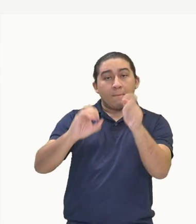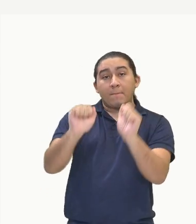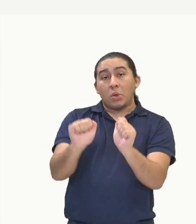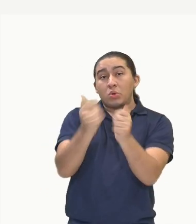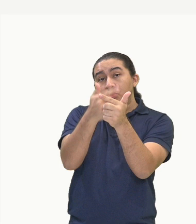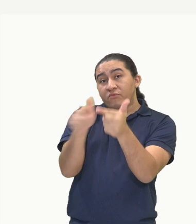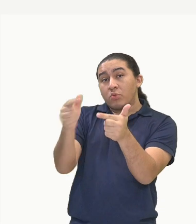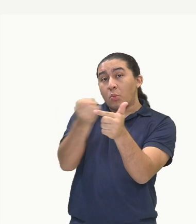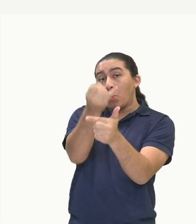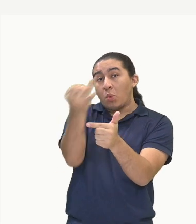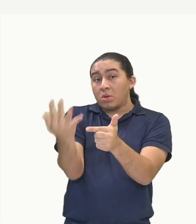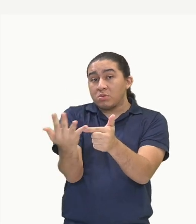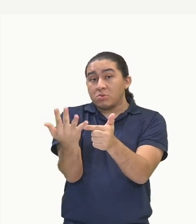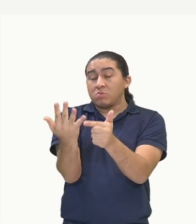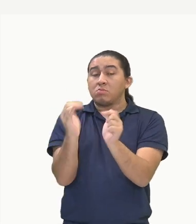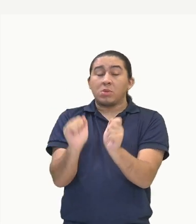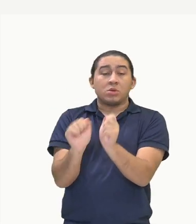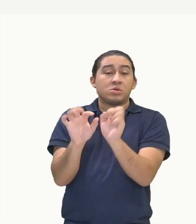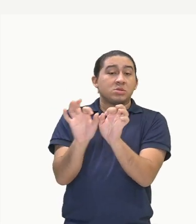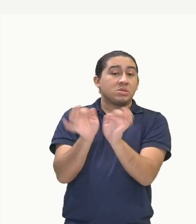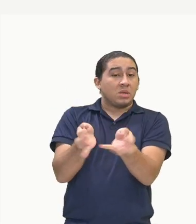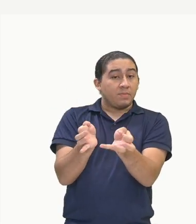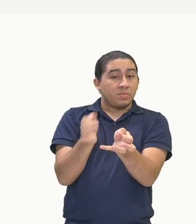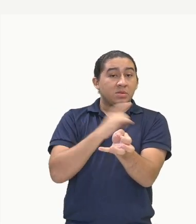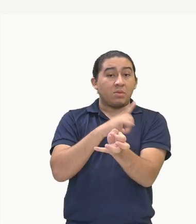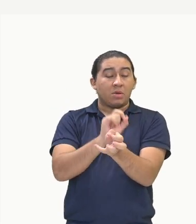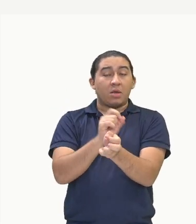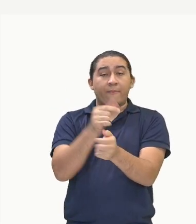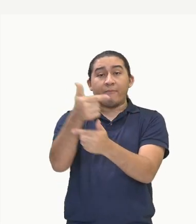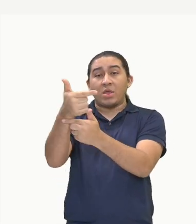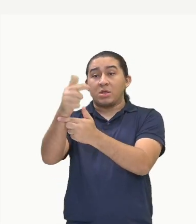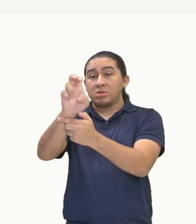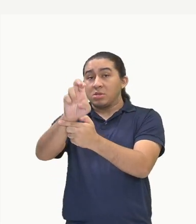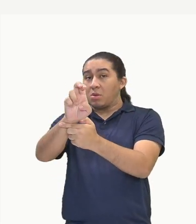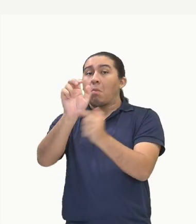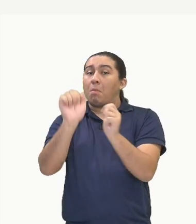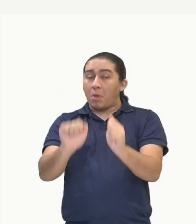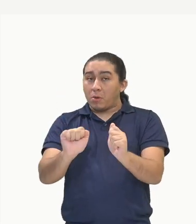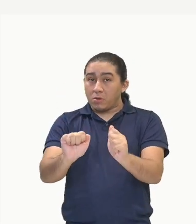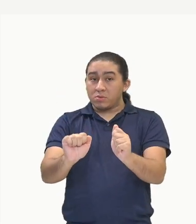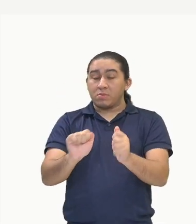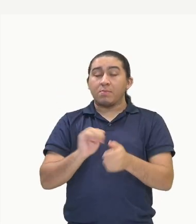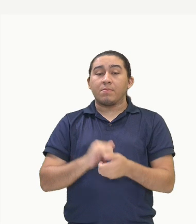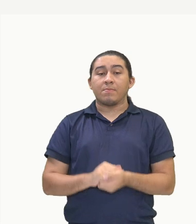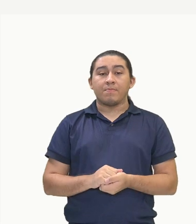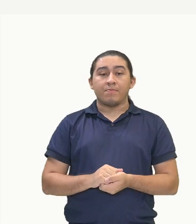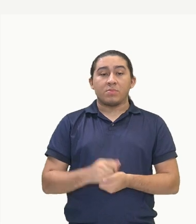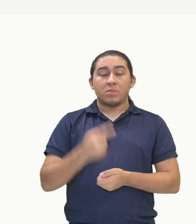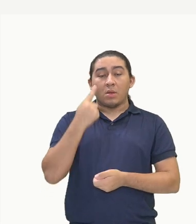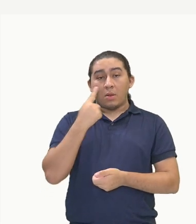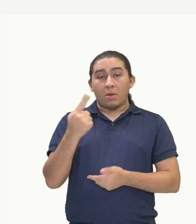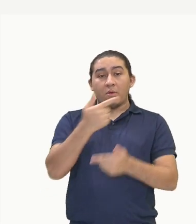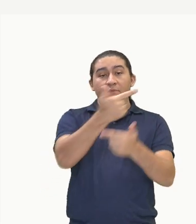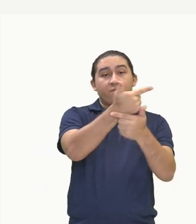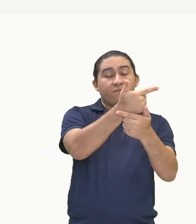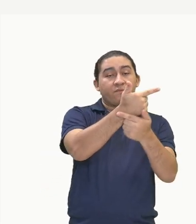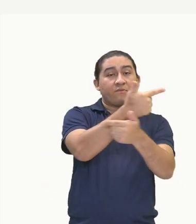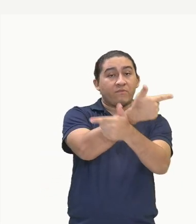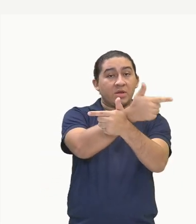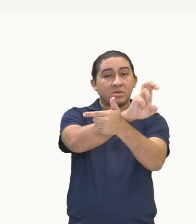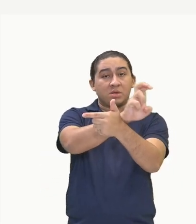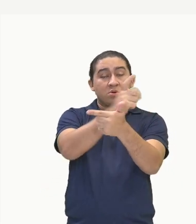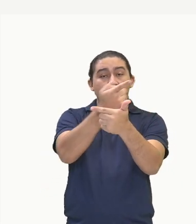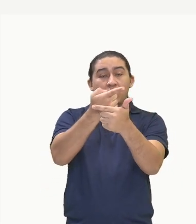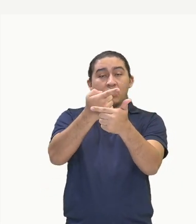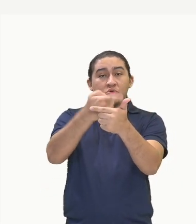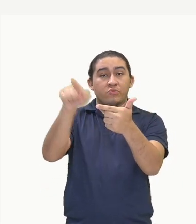quanto? Eu posso simplificar pelo próprio 25, não é? Então, ó, 25 dividido por 25 é